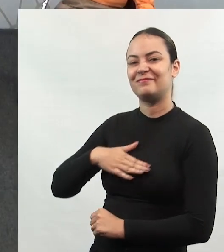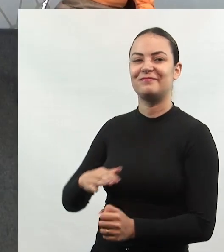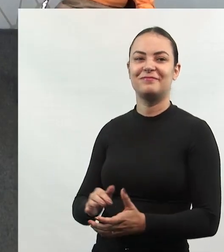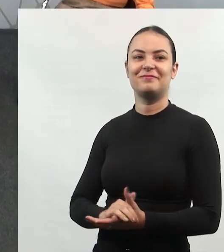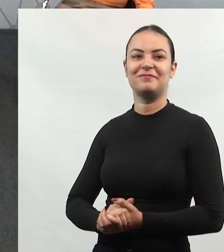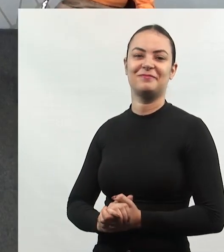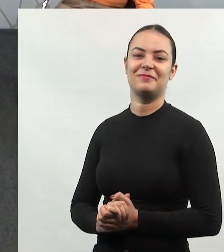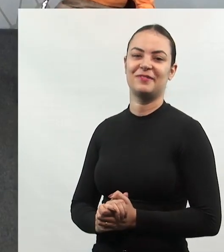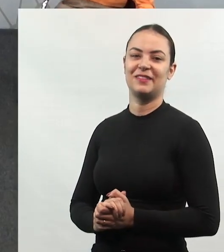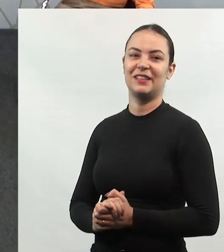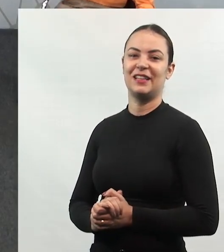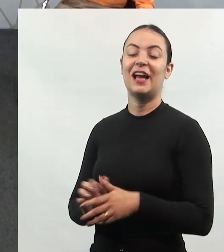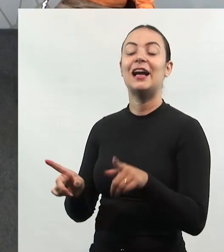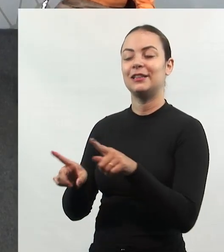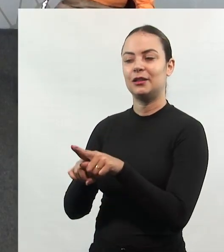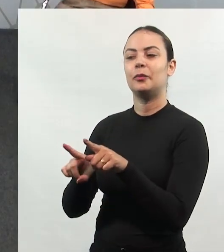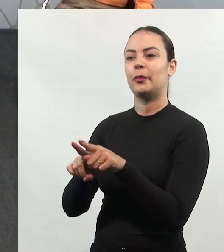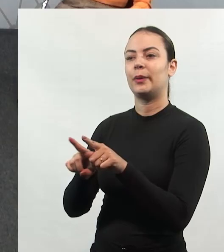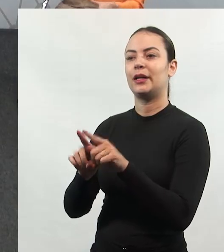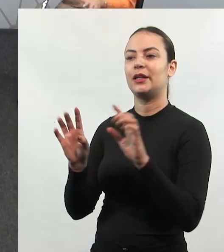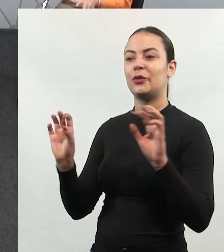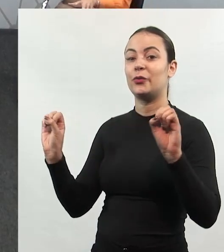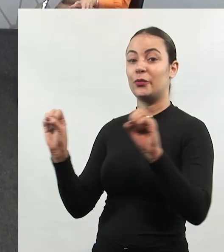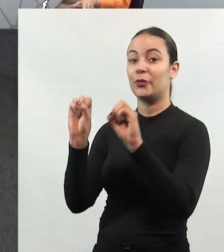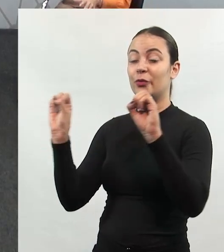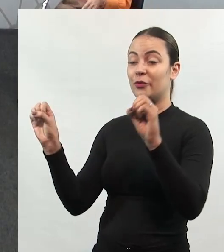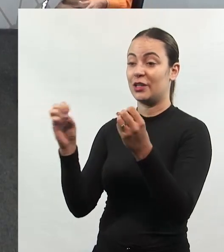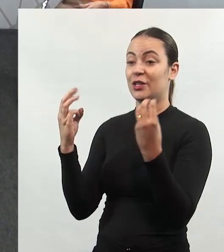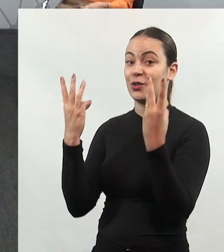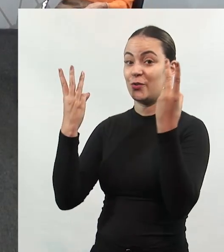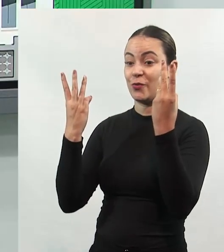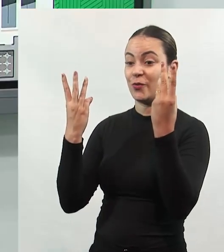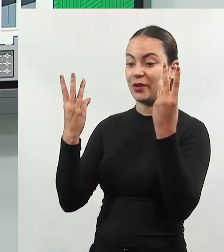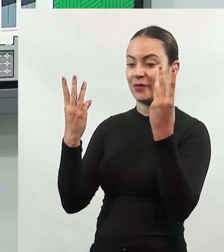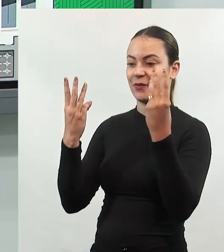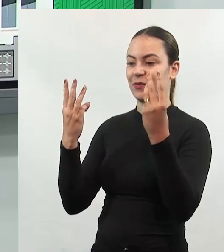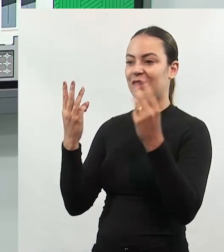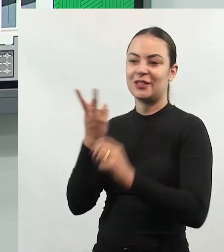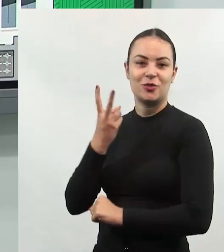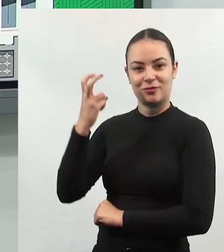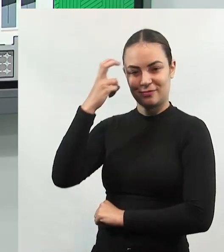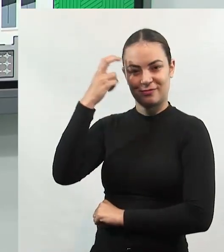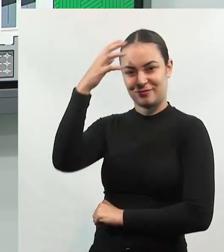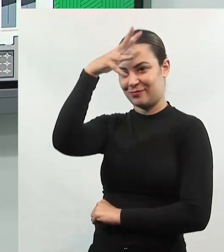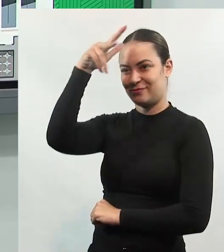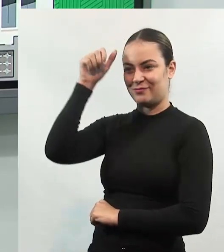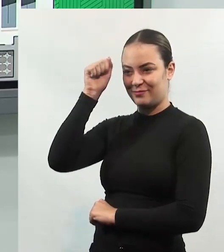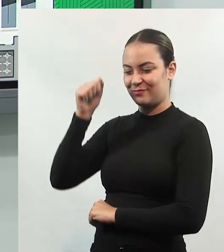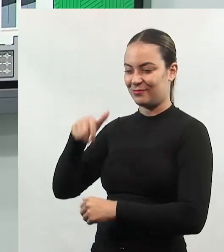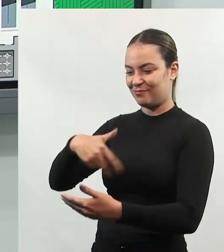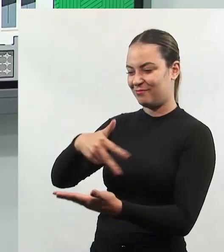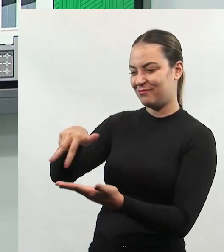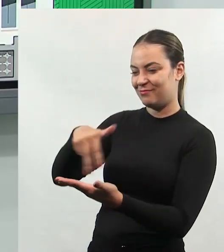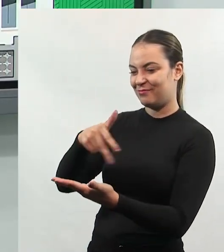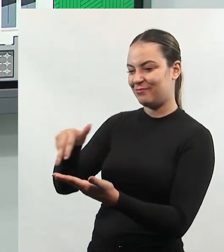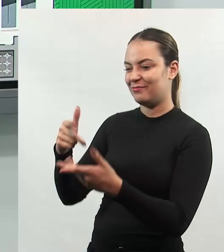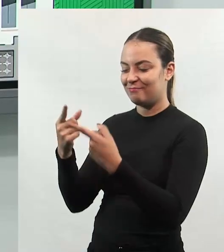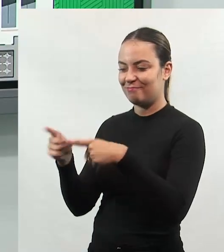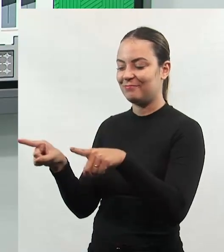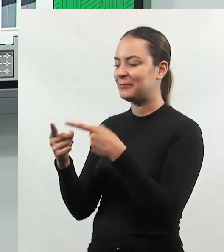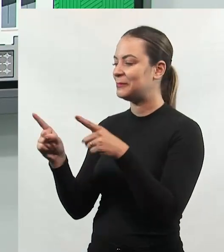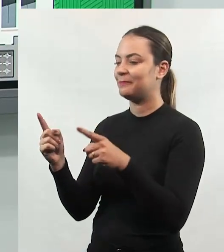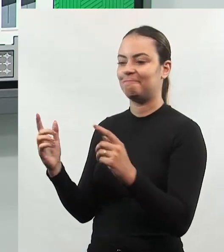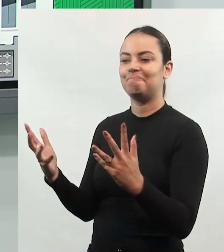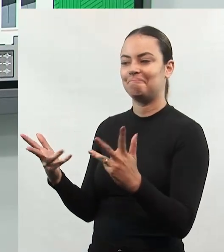no futsal. Professor Josimar. Isso, ó. verdade. A Elisângela dizendo aqui, o chat cheio de colegas e bons amigos, como é legal, né?